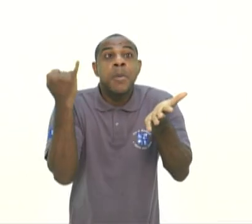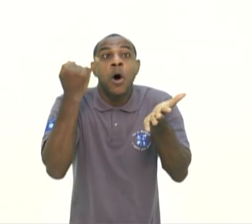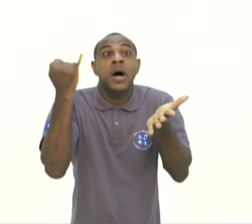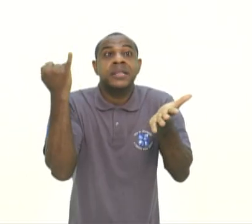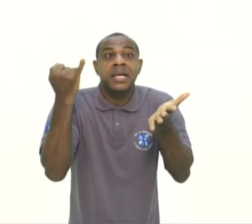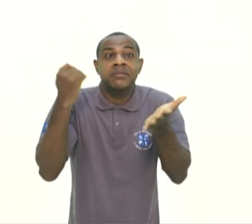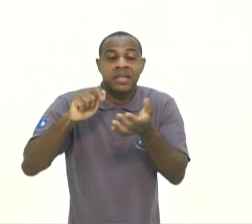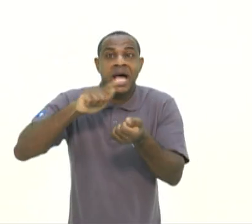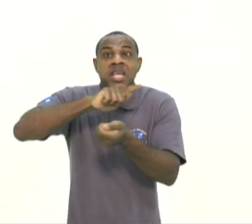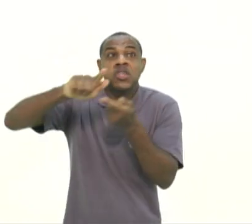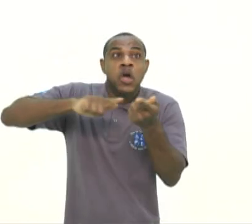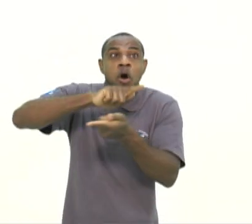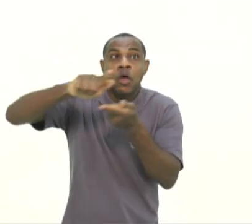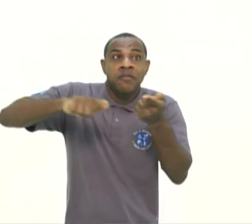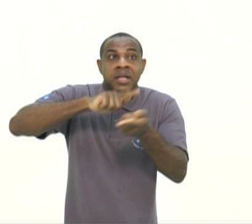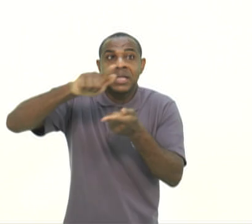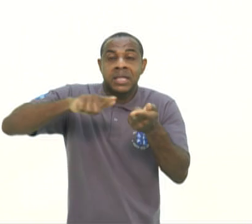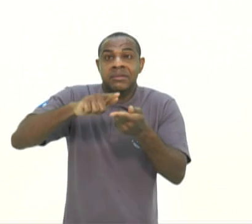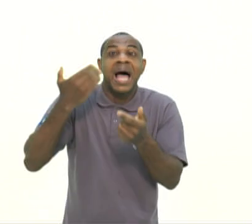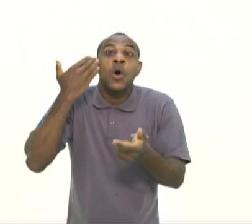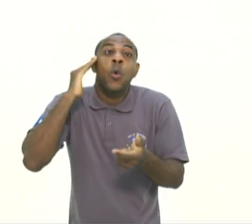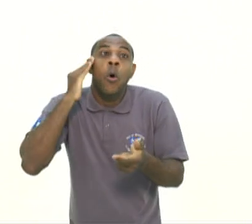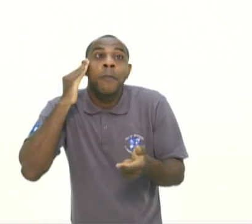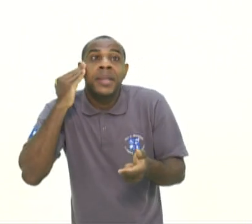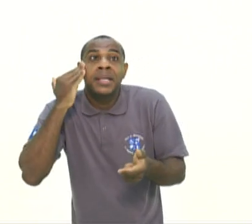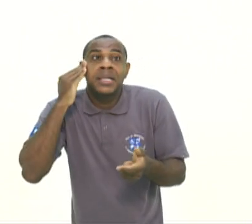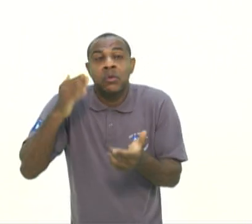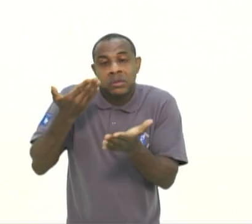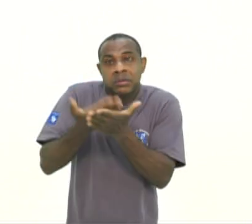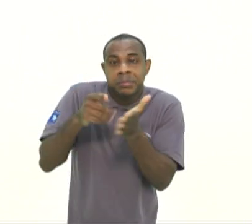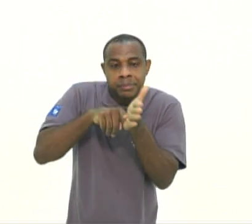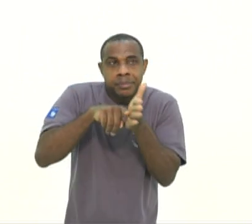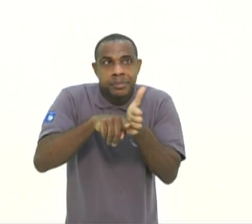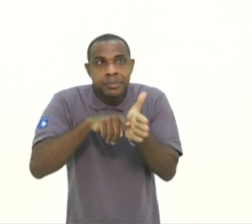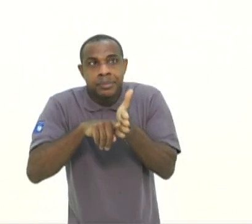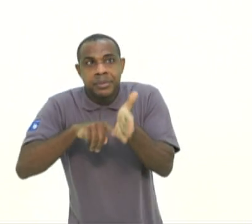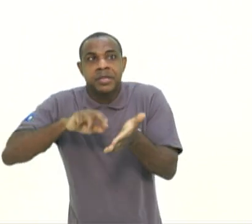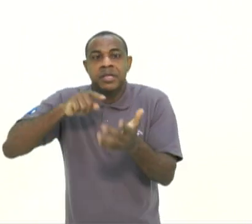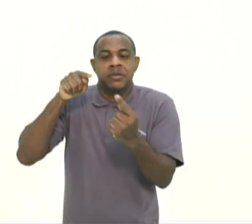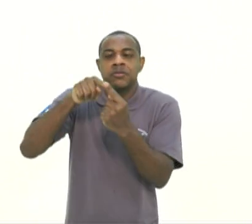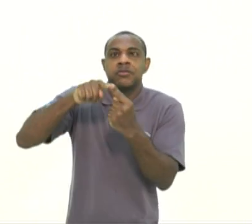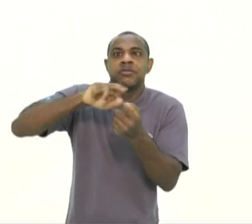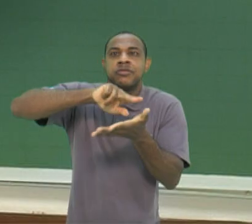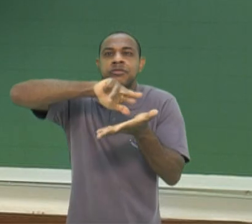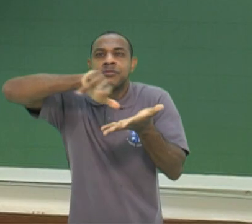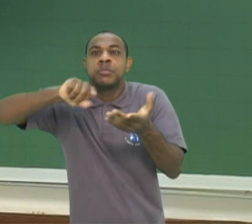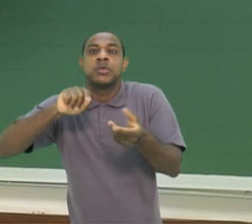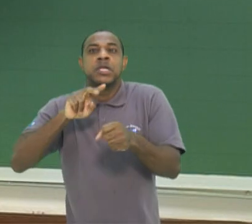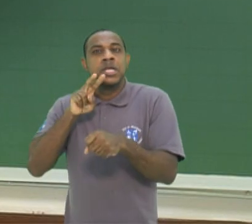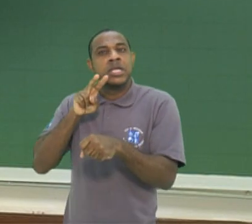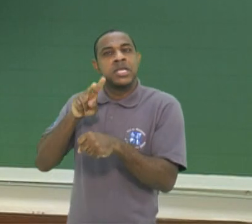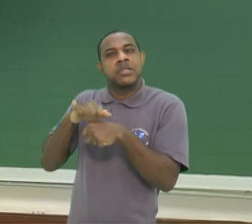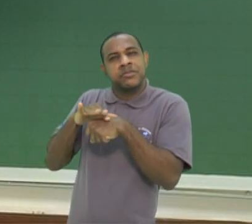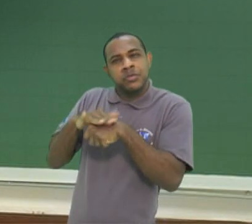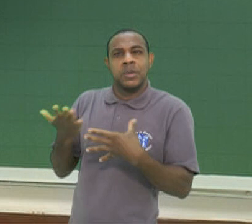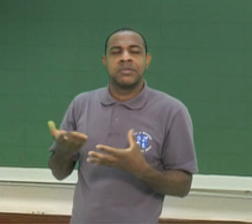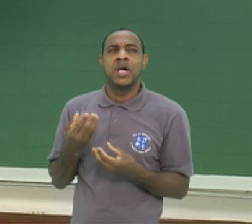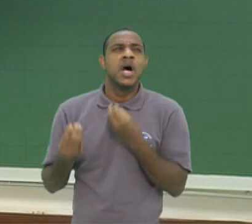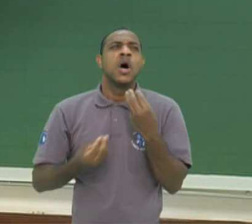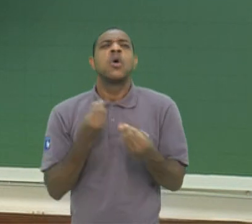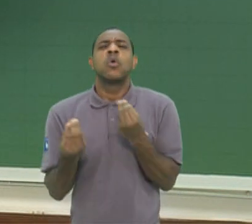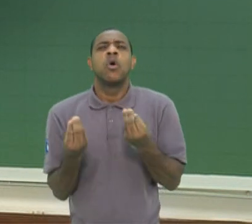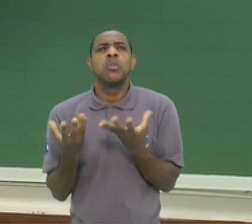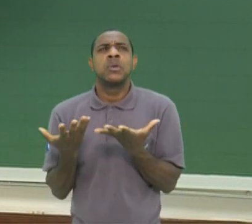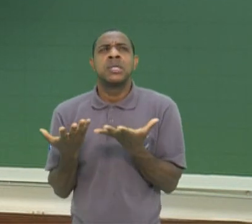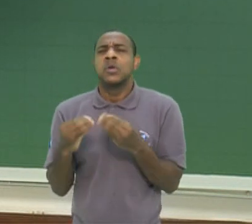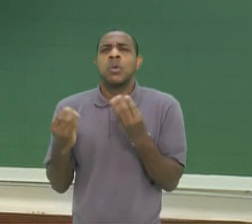da geografia na compreensão e estudos de diferentes tipos de doenças. Pense um pouquinho de que forma que a